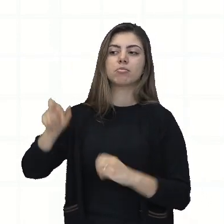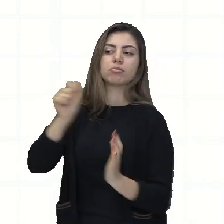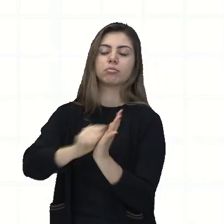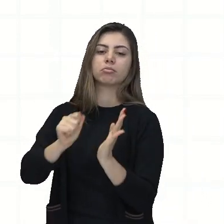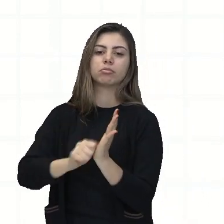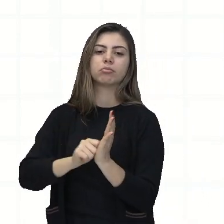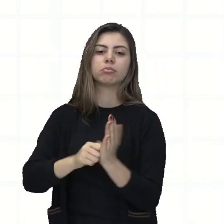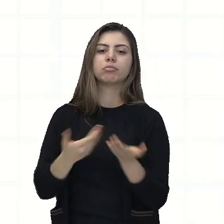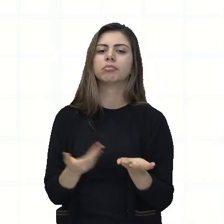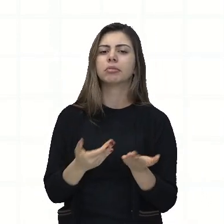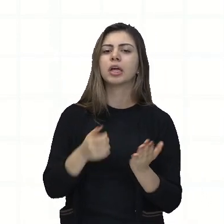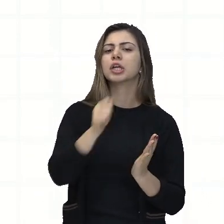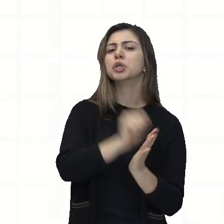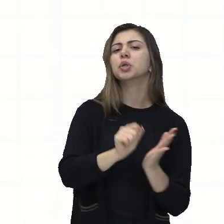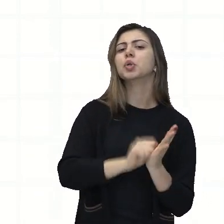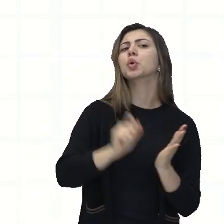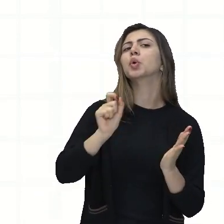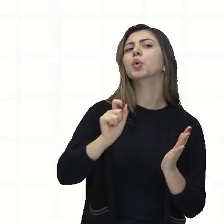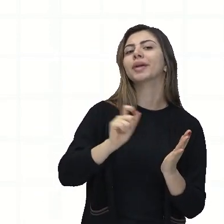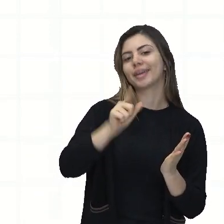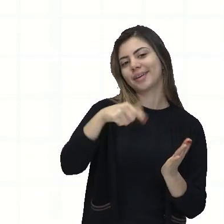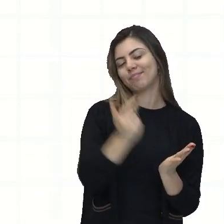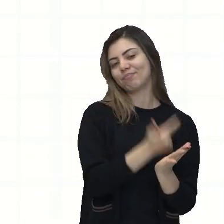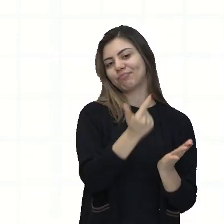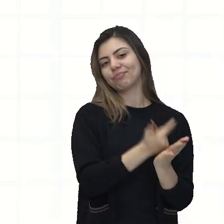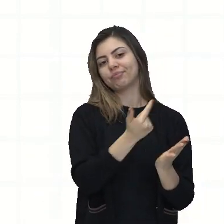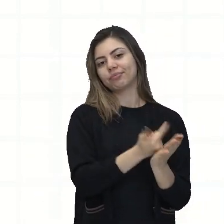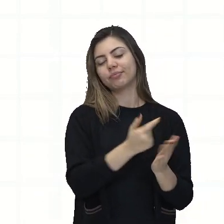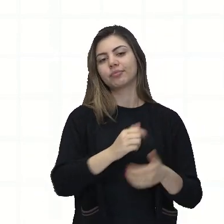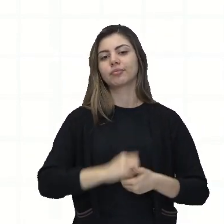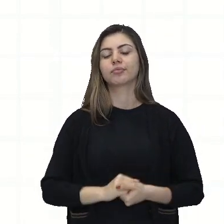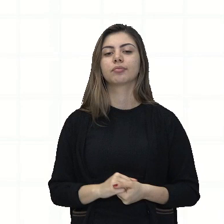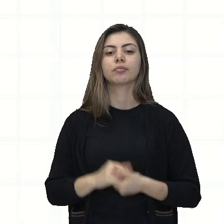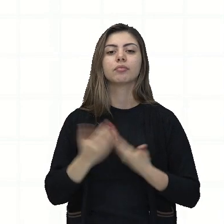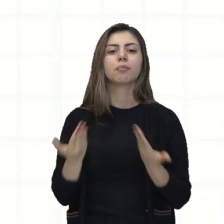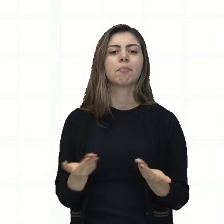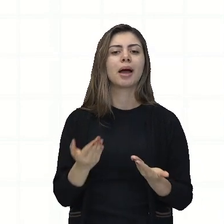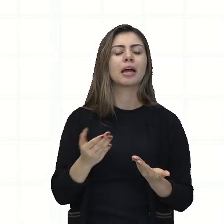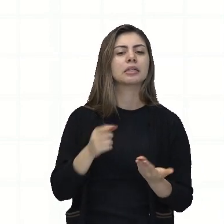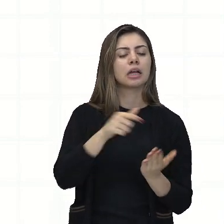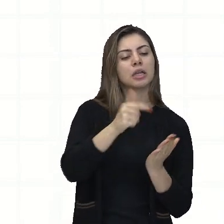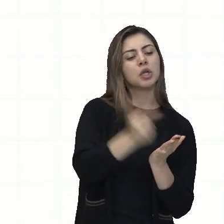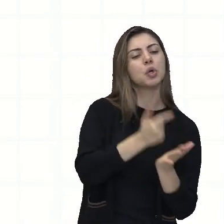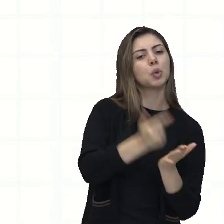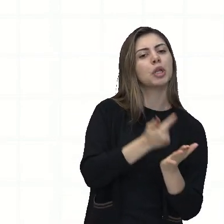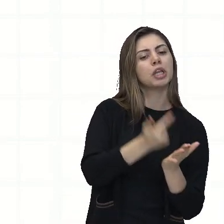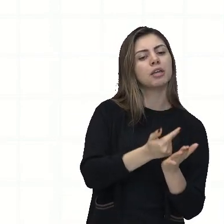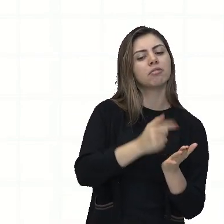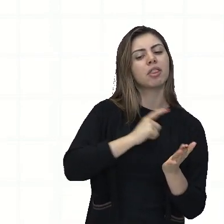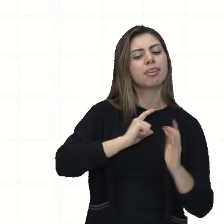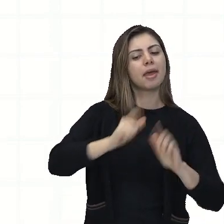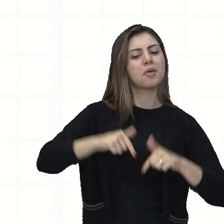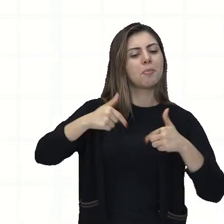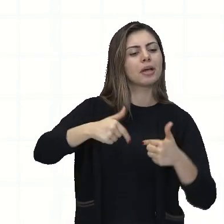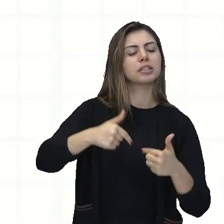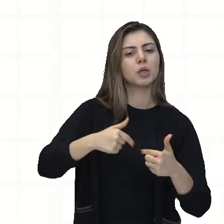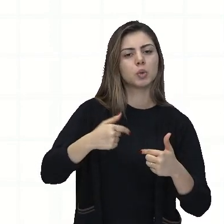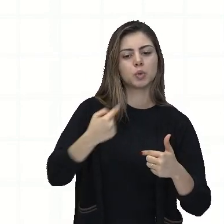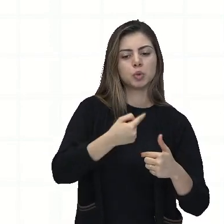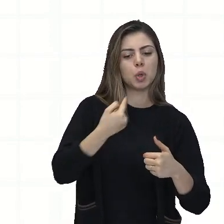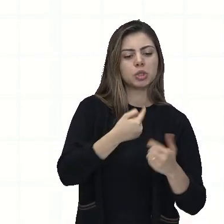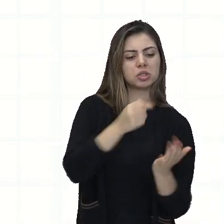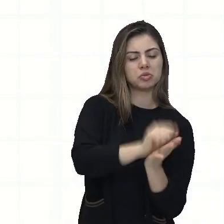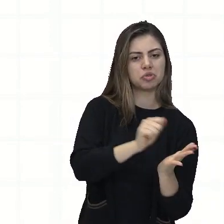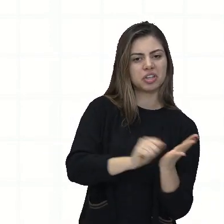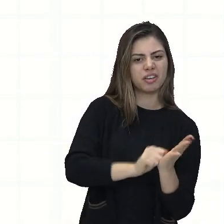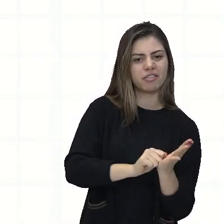foi escrito pelo escritor? O livro. Mas é o livro quem pratica a ação de escrever?